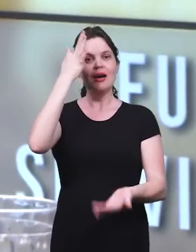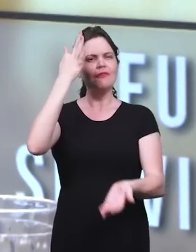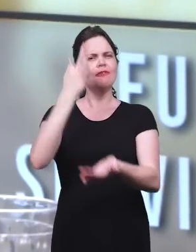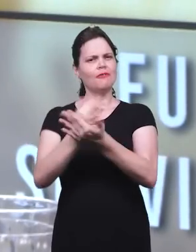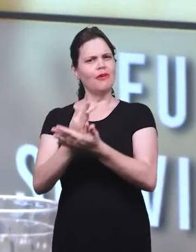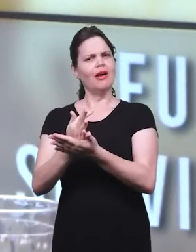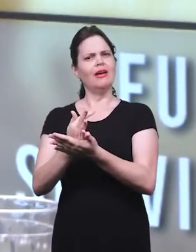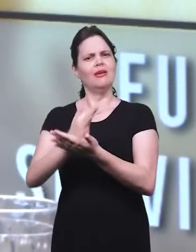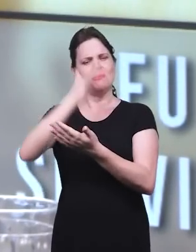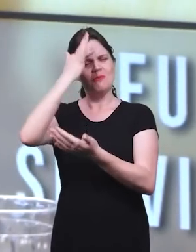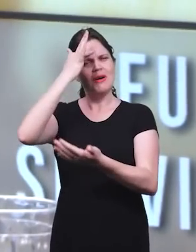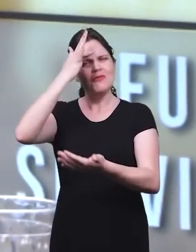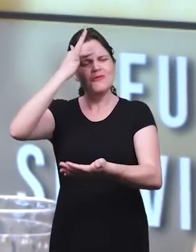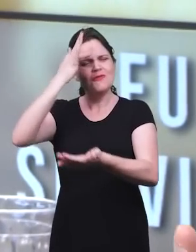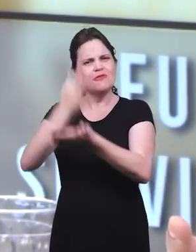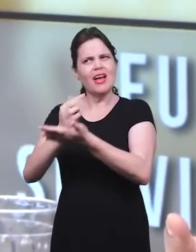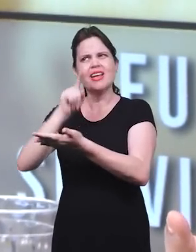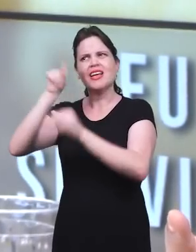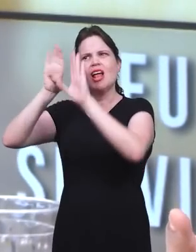fé que veio da